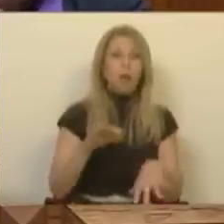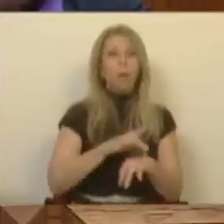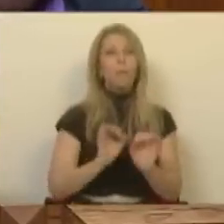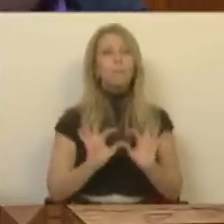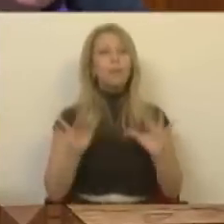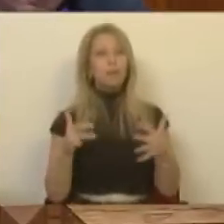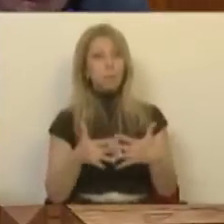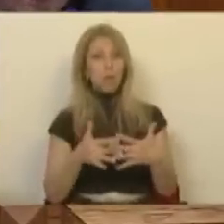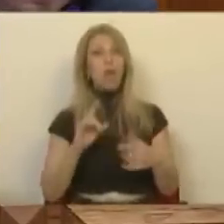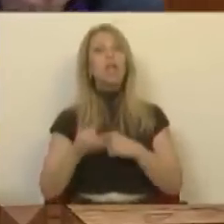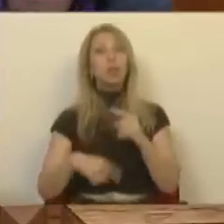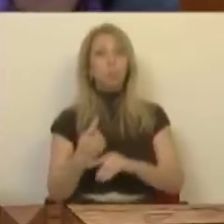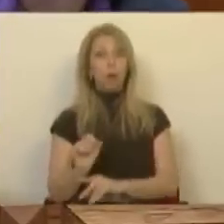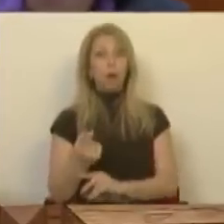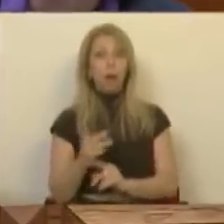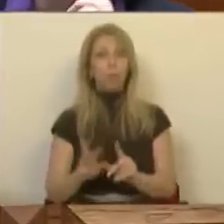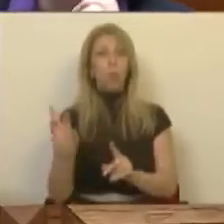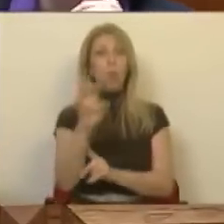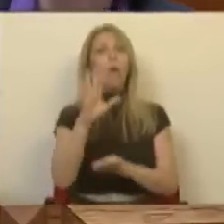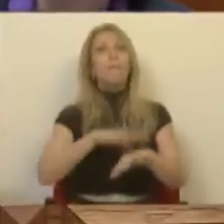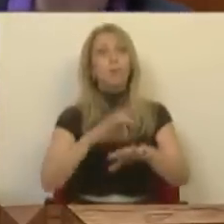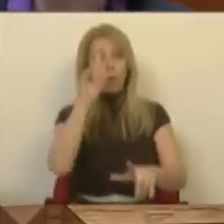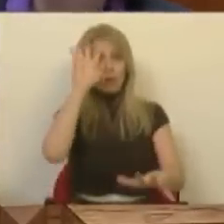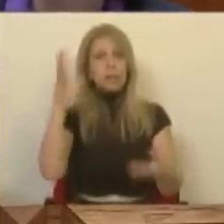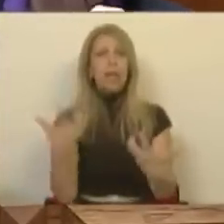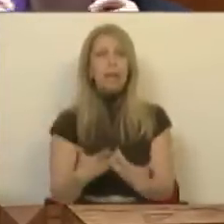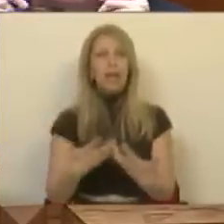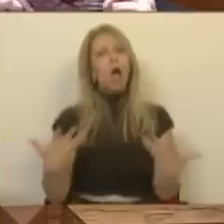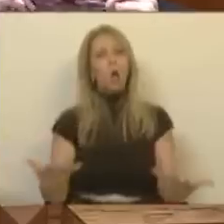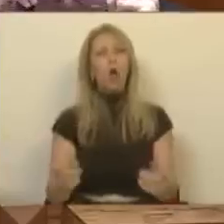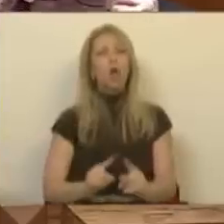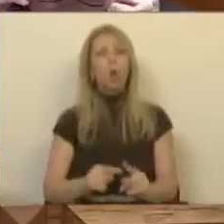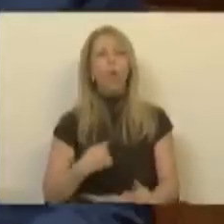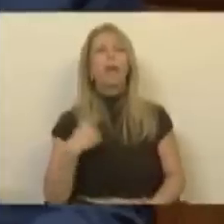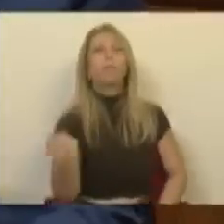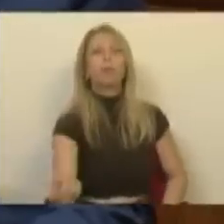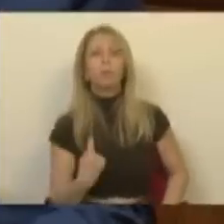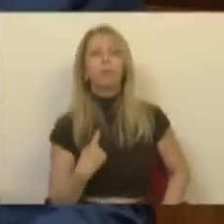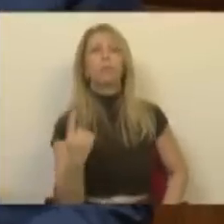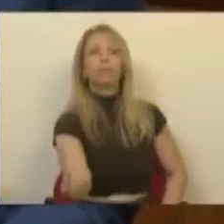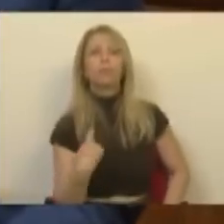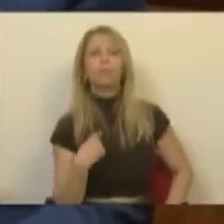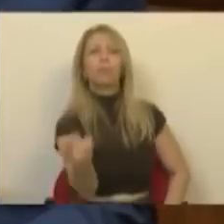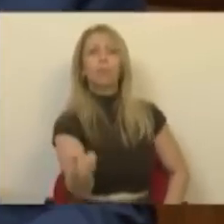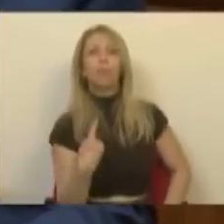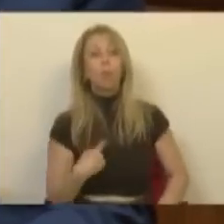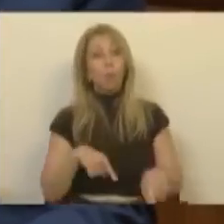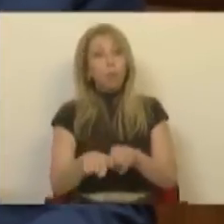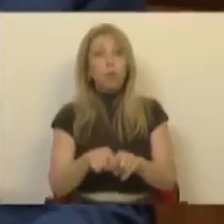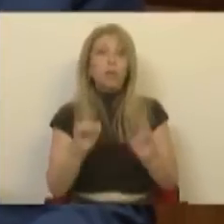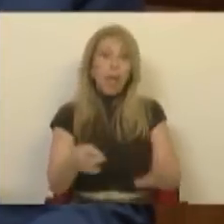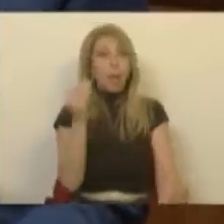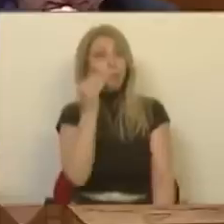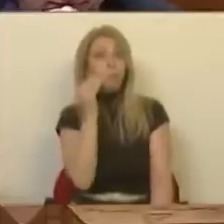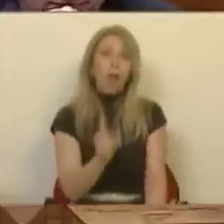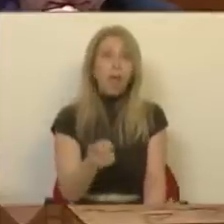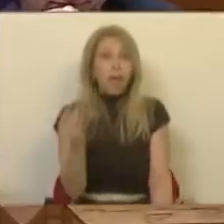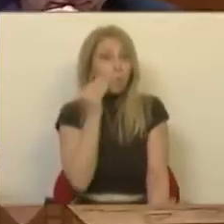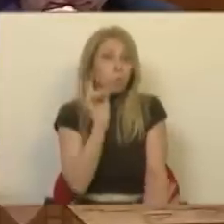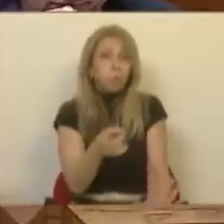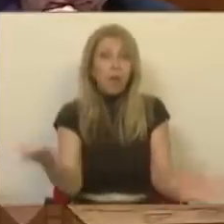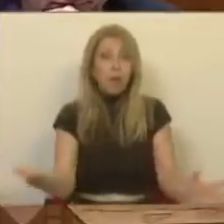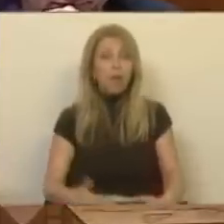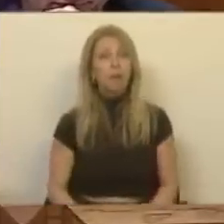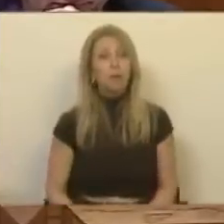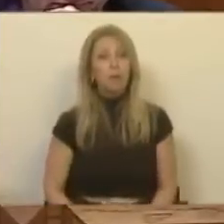brutalmente acelerada pelo efeito da Guerra desculpa lá isto agora não é pinto político é como é é como é portanto há um fator